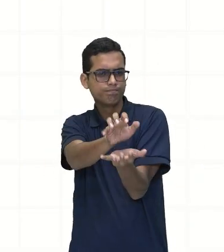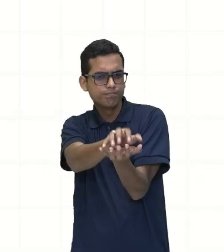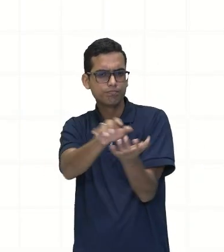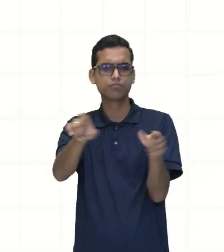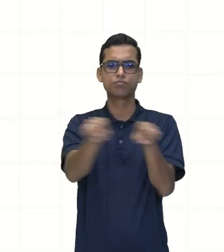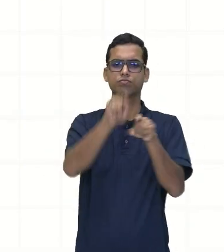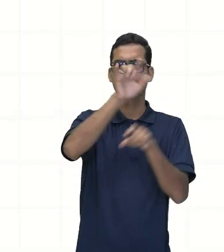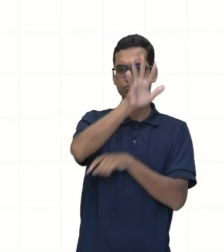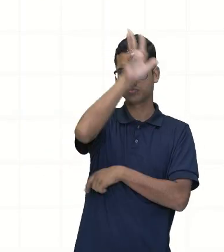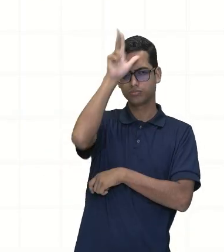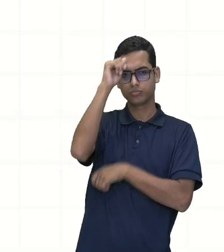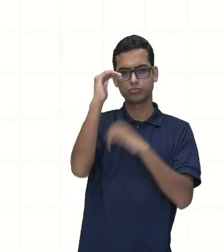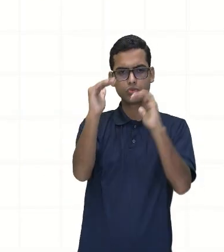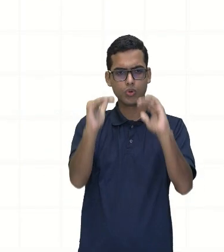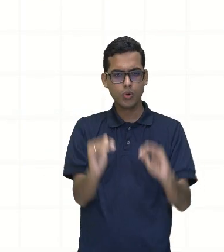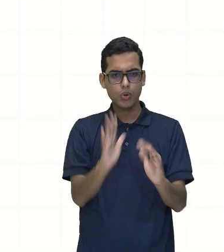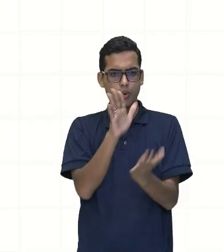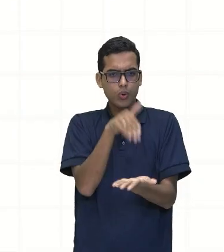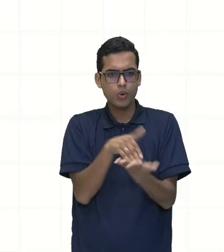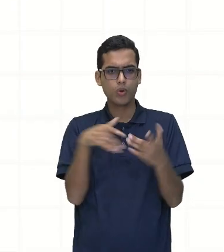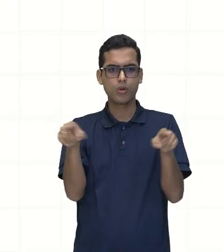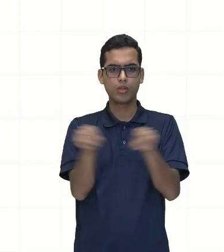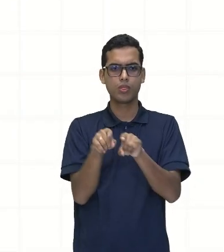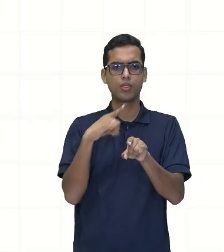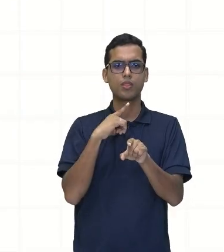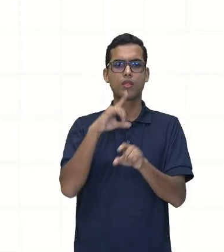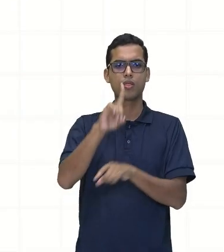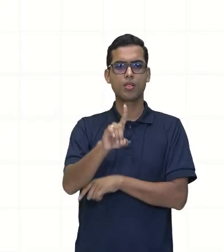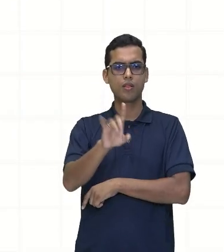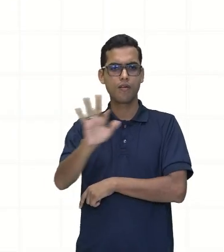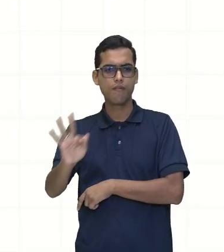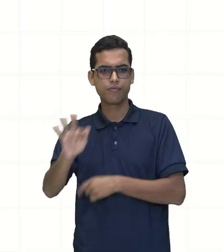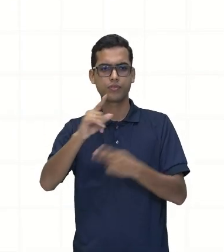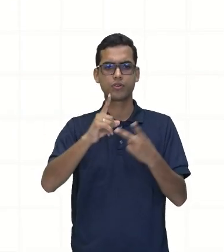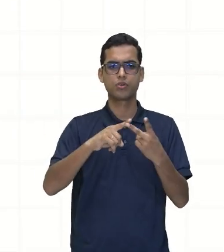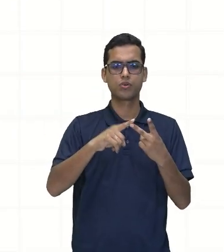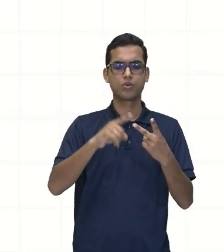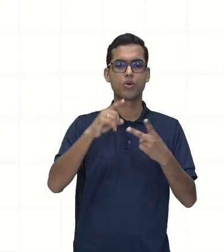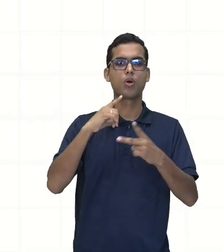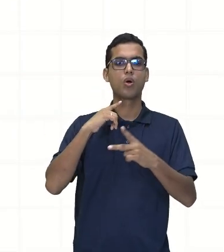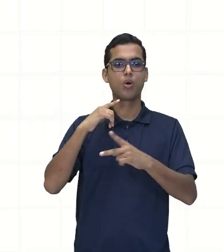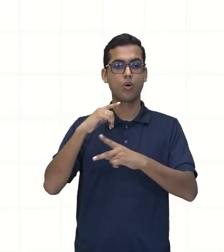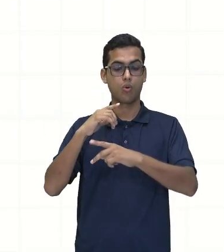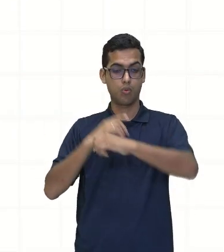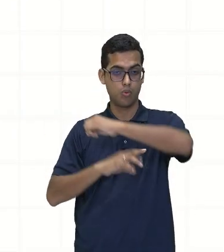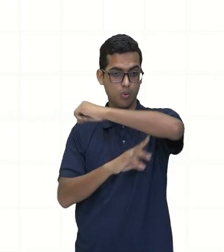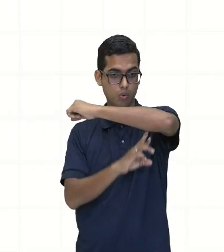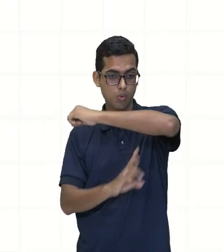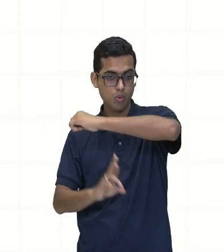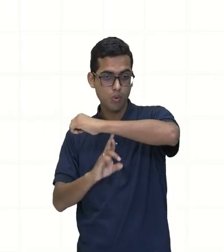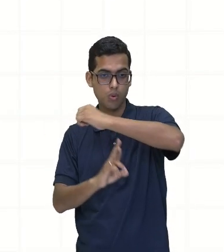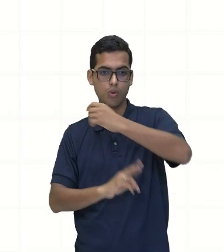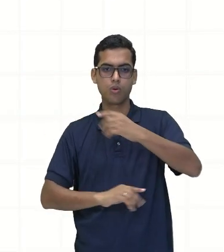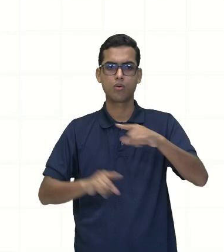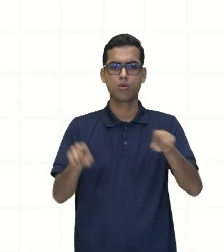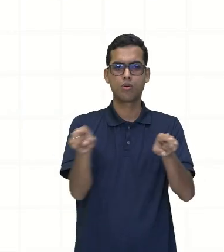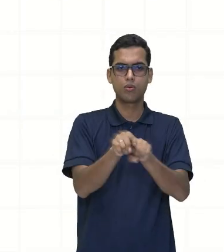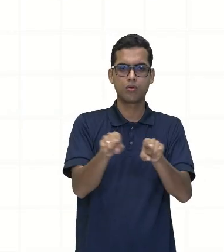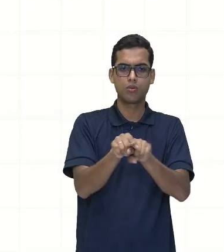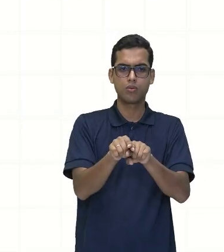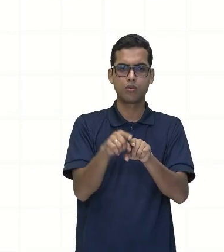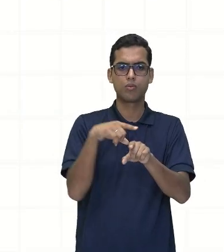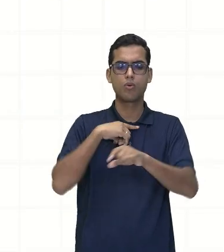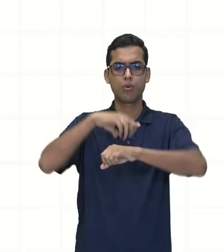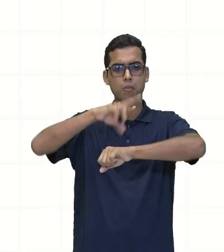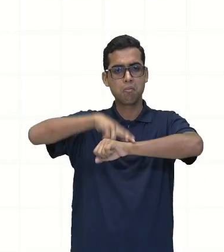temos o Distrito Federal, Rondônia, o Acre e Roraima é onde não foi coletados os dados, né, com